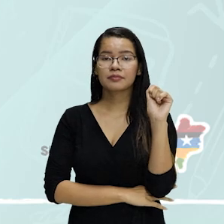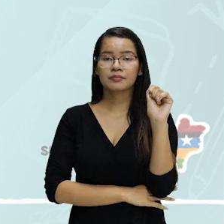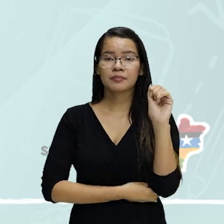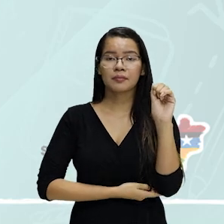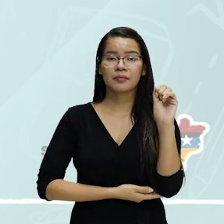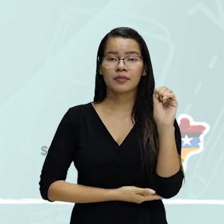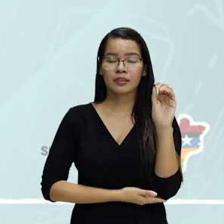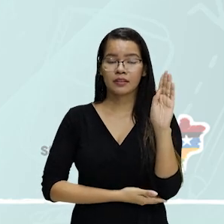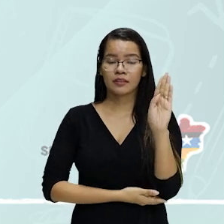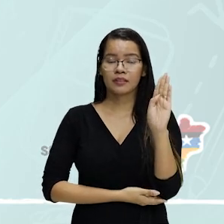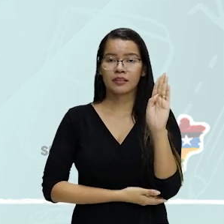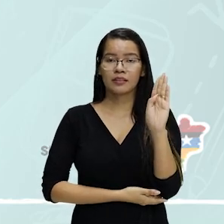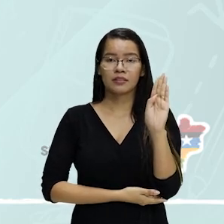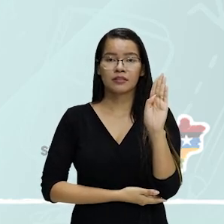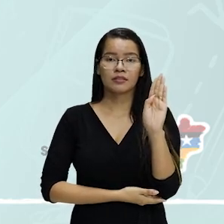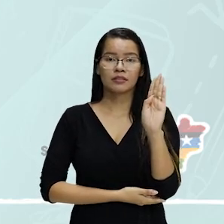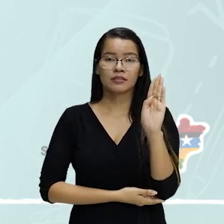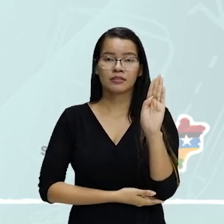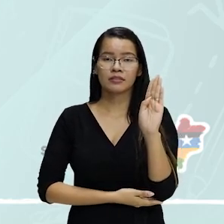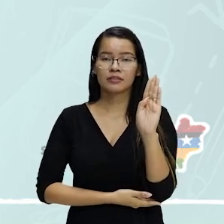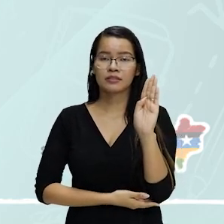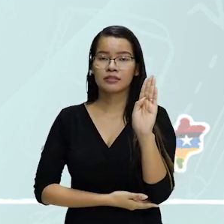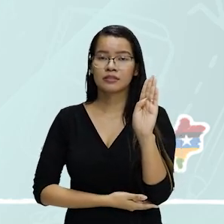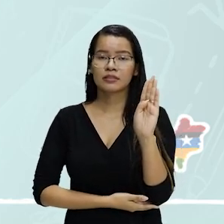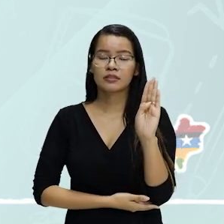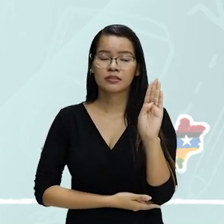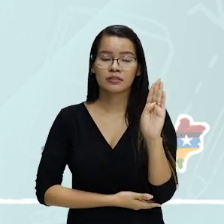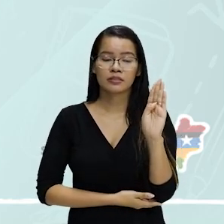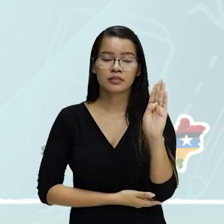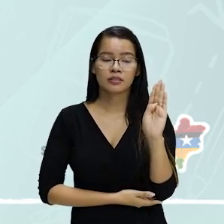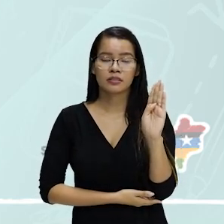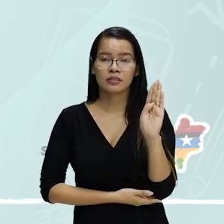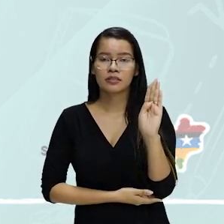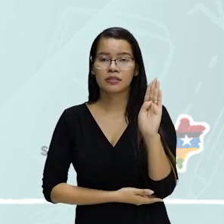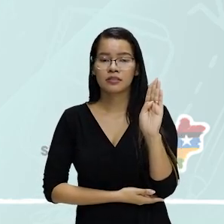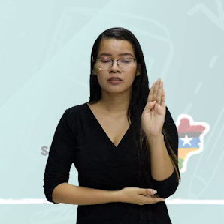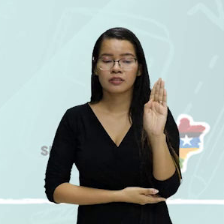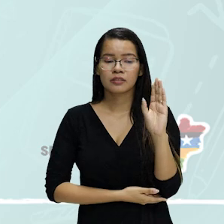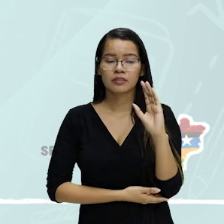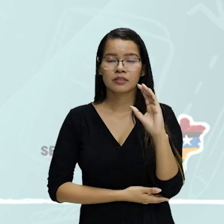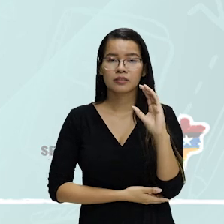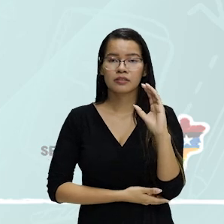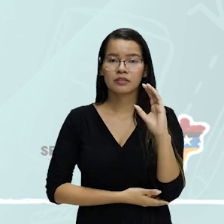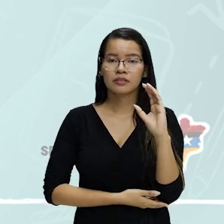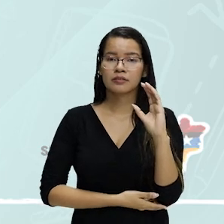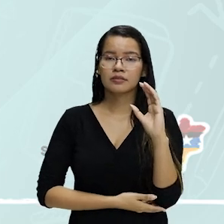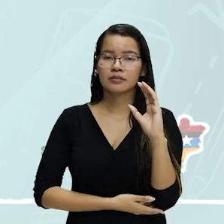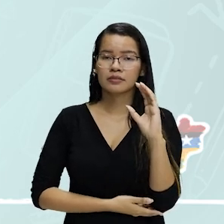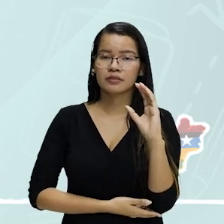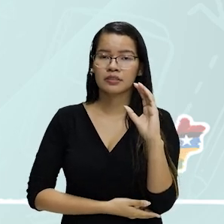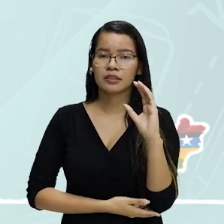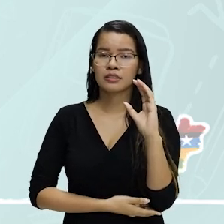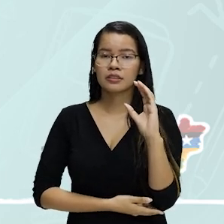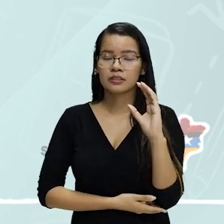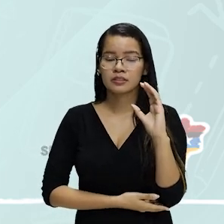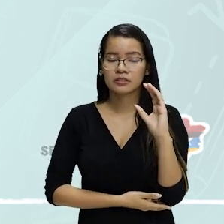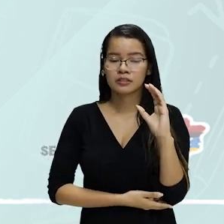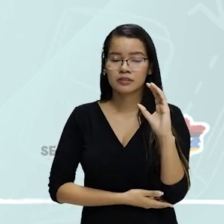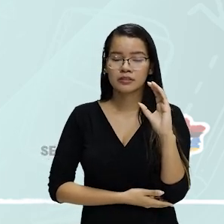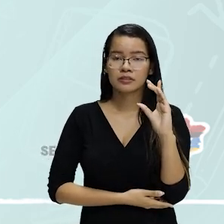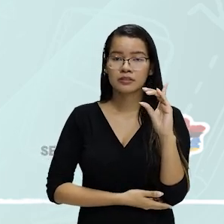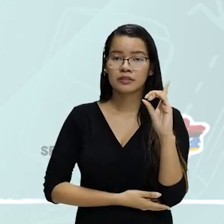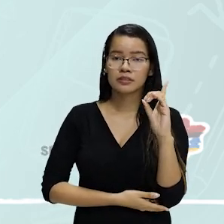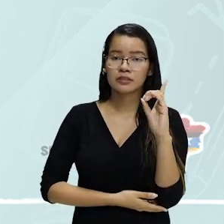ano, letra B, o movimento do Sol e das estrelas, letra C, as fases